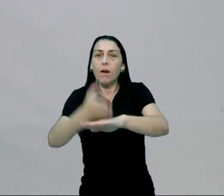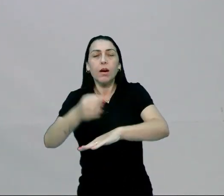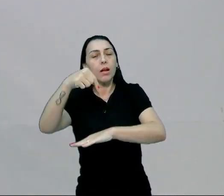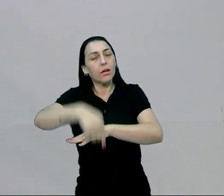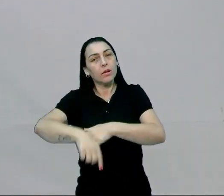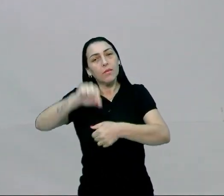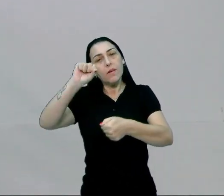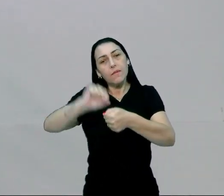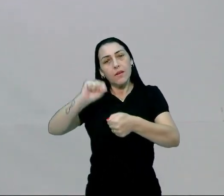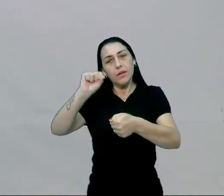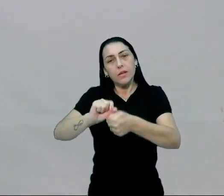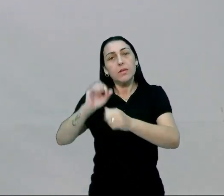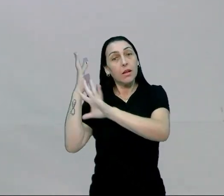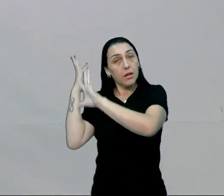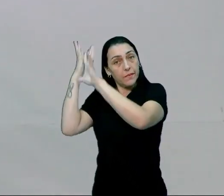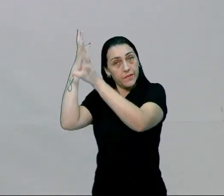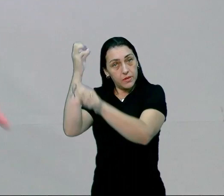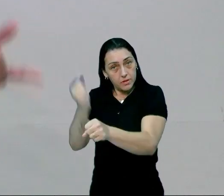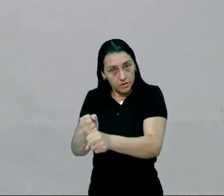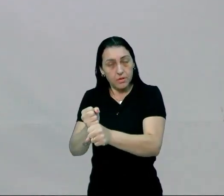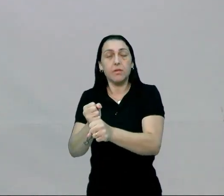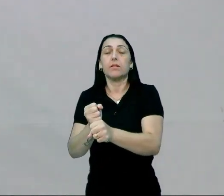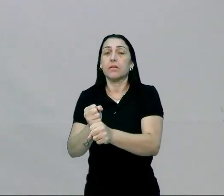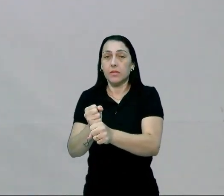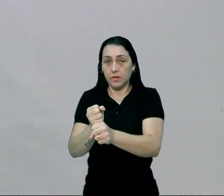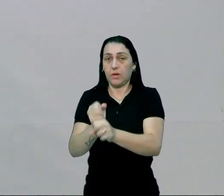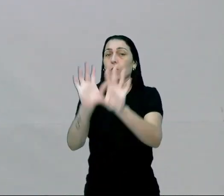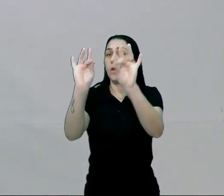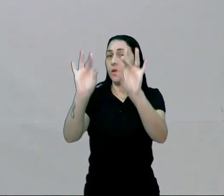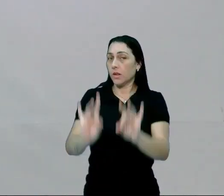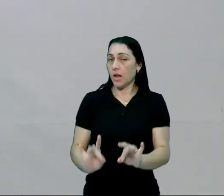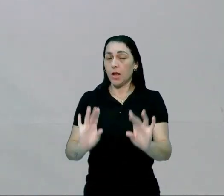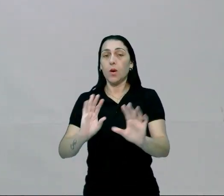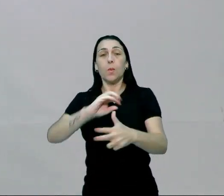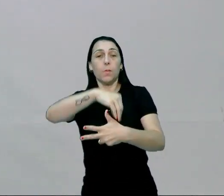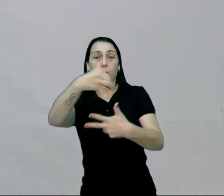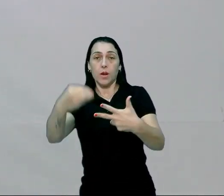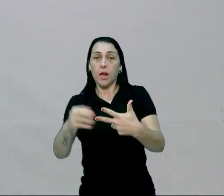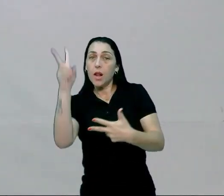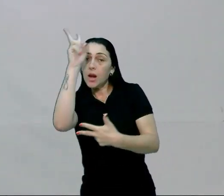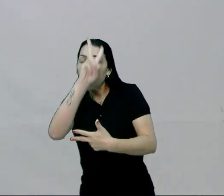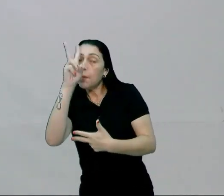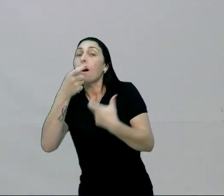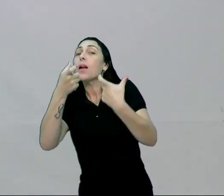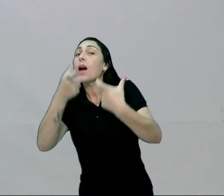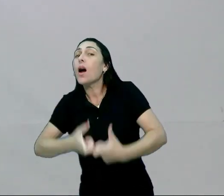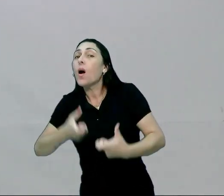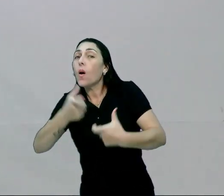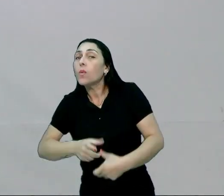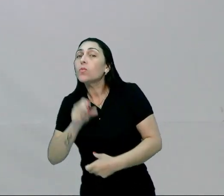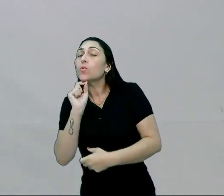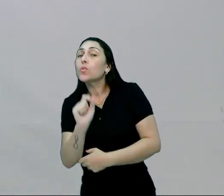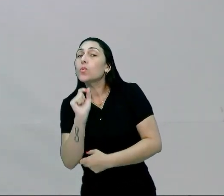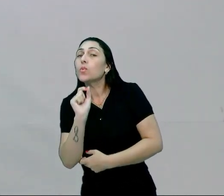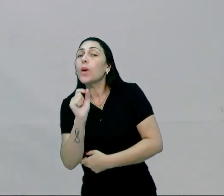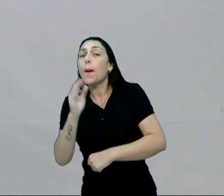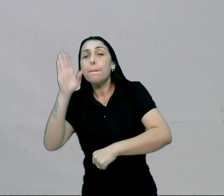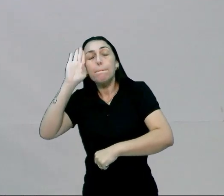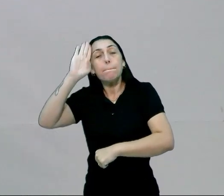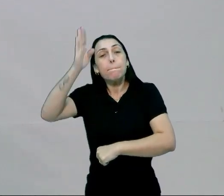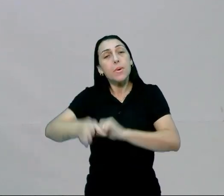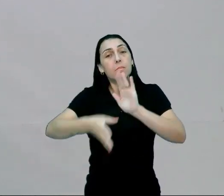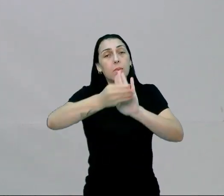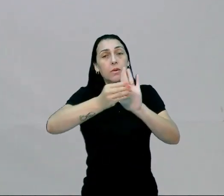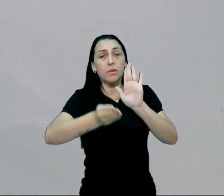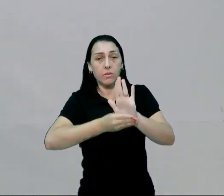vai fazer essa revisão, esse reaparato direcionado para o Enem, lembrando ou destacando ou reforçando que é um dos principais